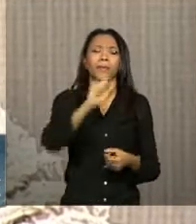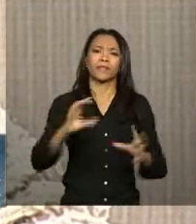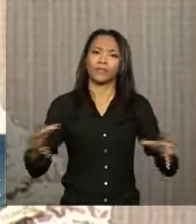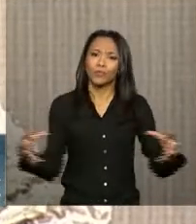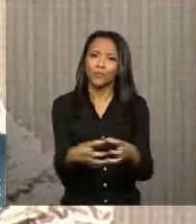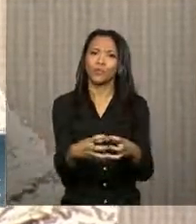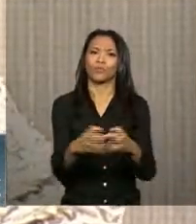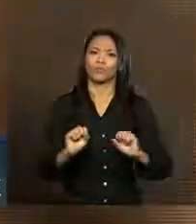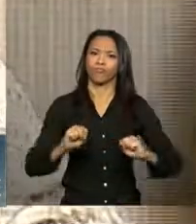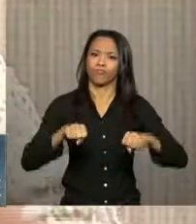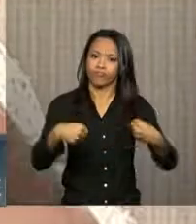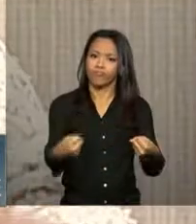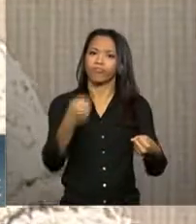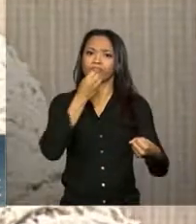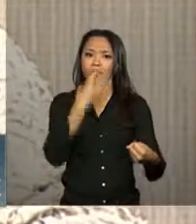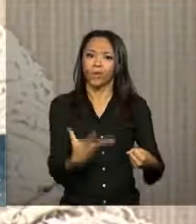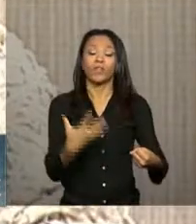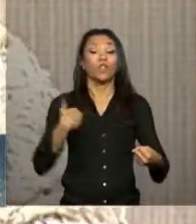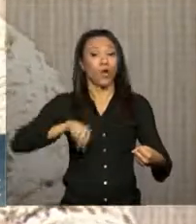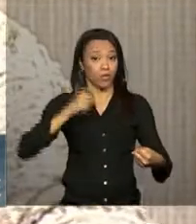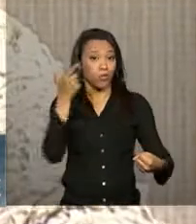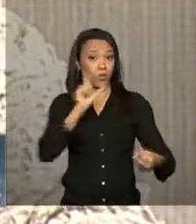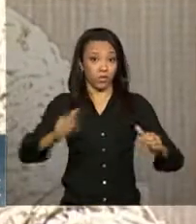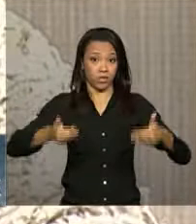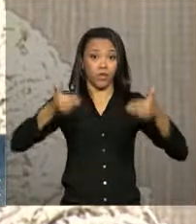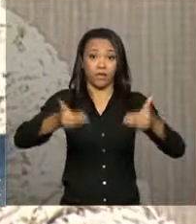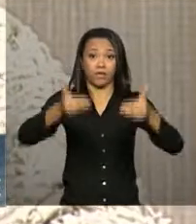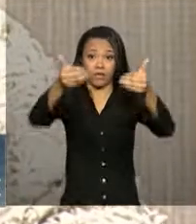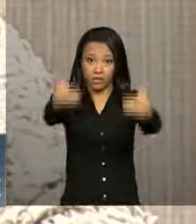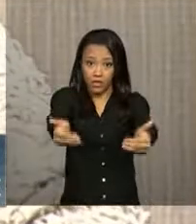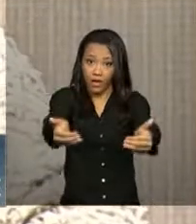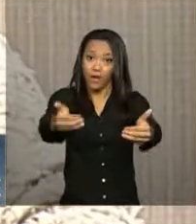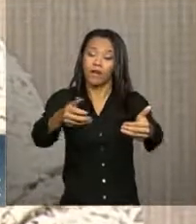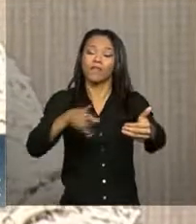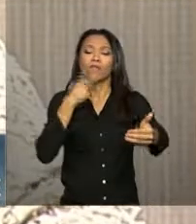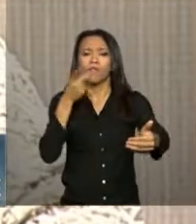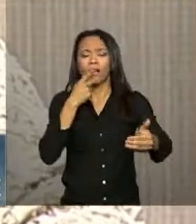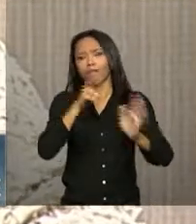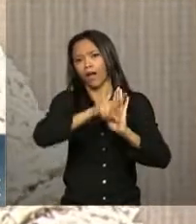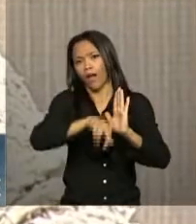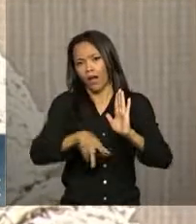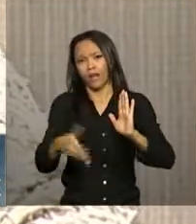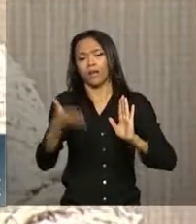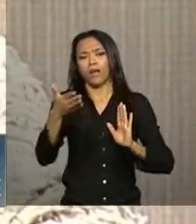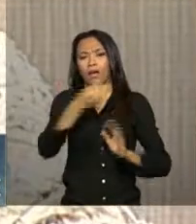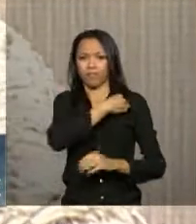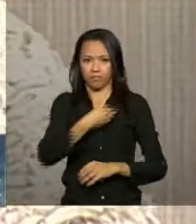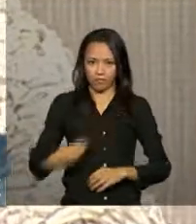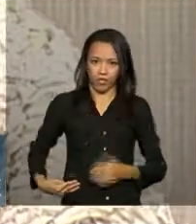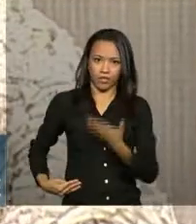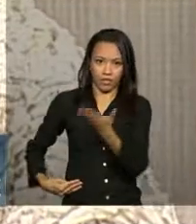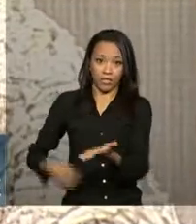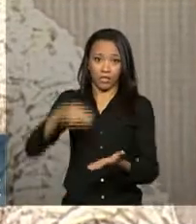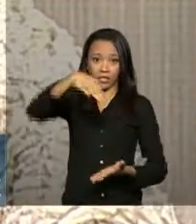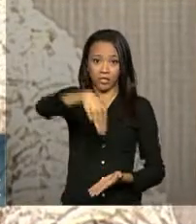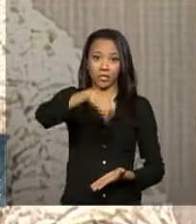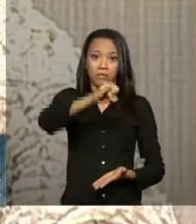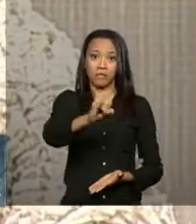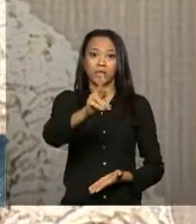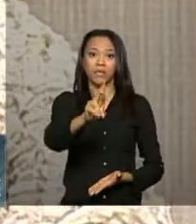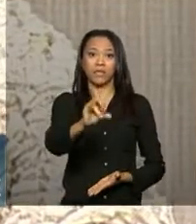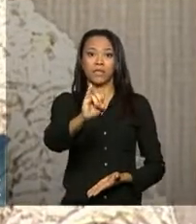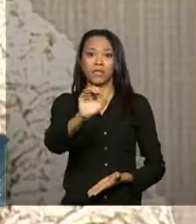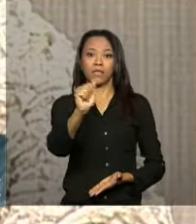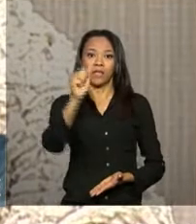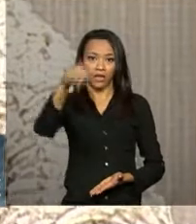muito em especial vou destacar várias das questões a mídia já já comentou então queria aproveitar e cumprimentar a amiga